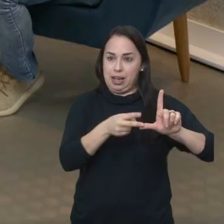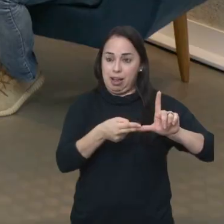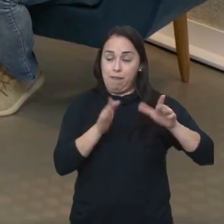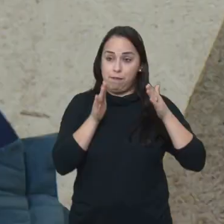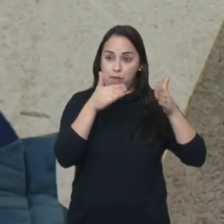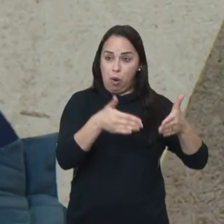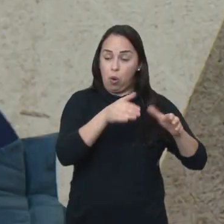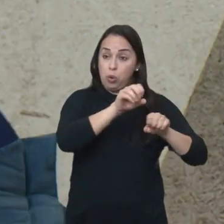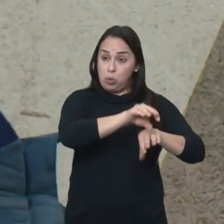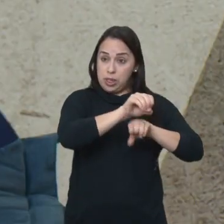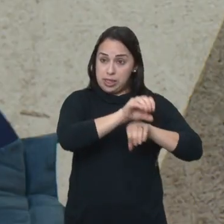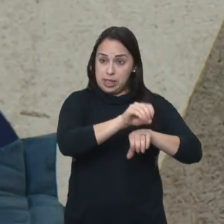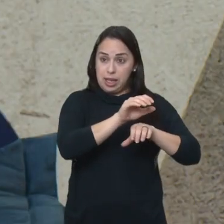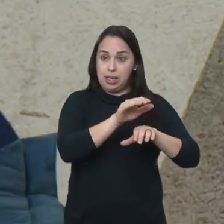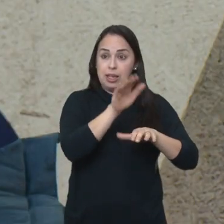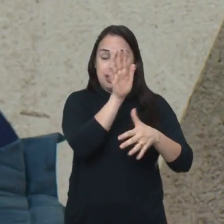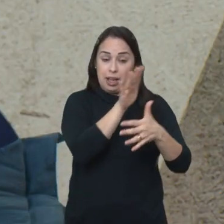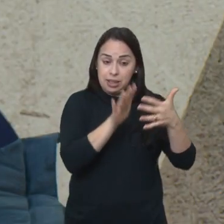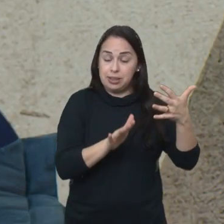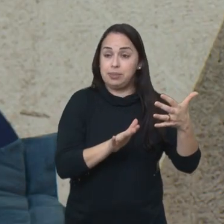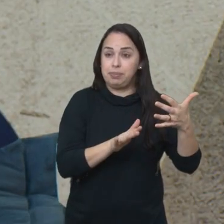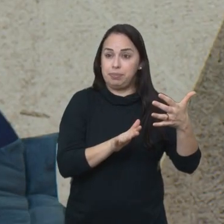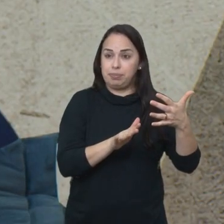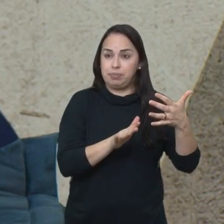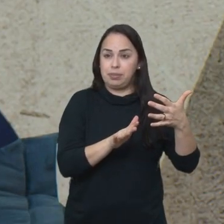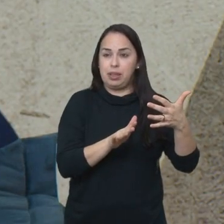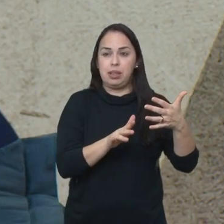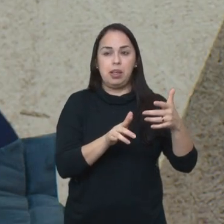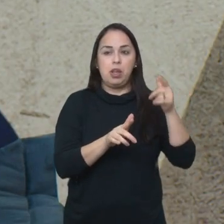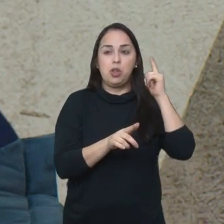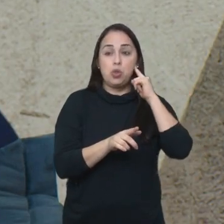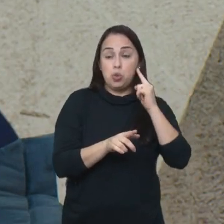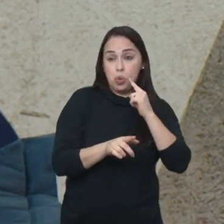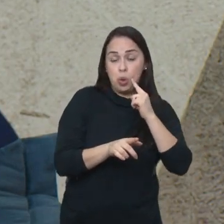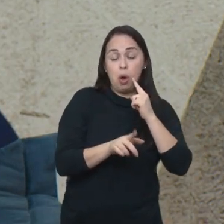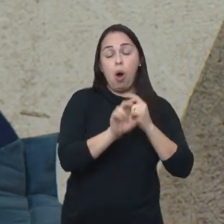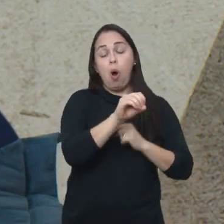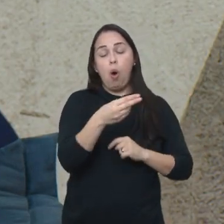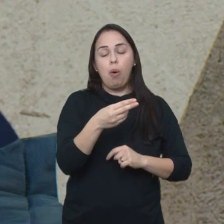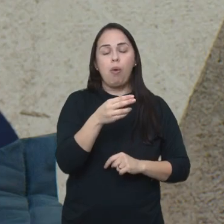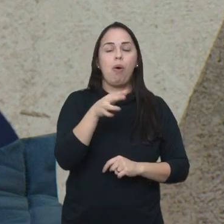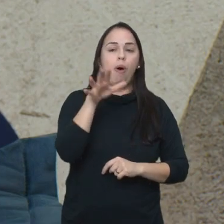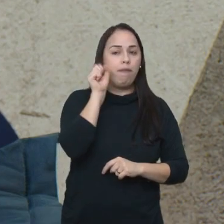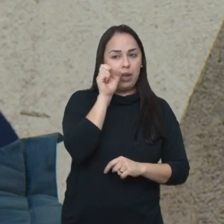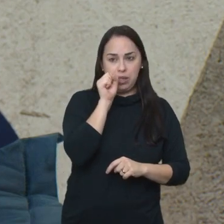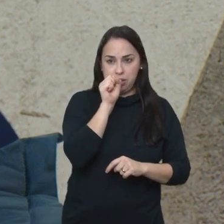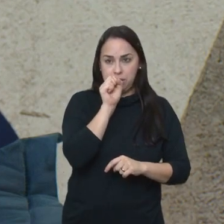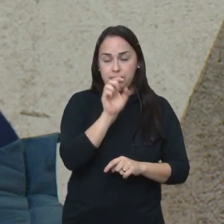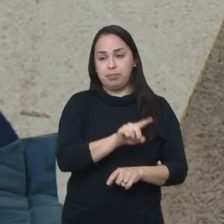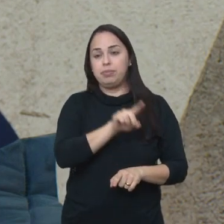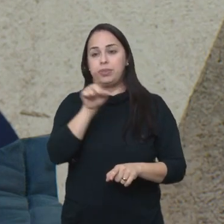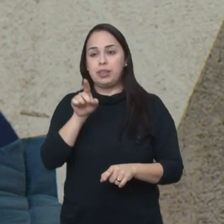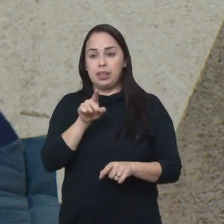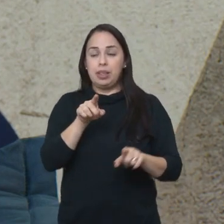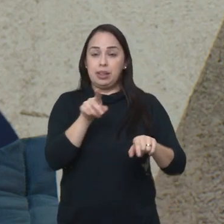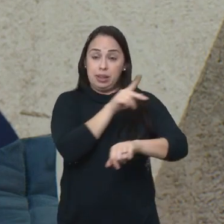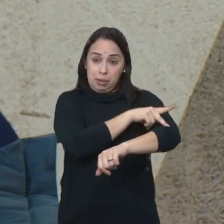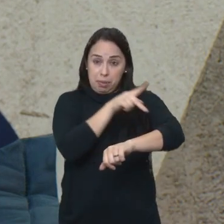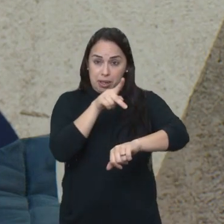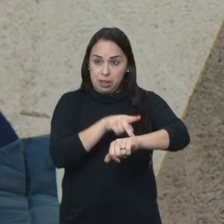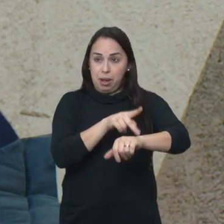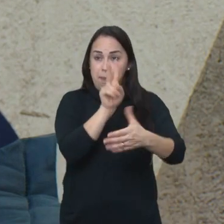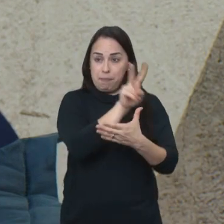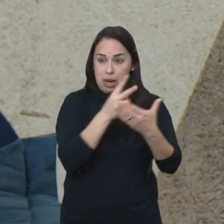seria para o foco no ensino da língua brasileira de sinais, tanto para pessoas surdas como para pessoas ouvintes, né? Tem o curso de